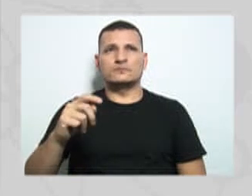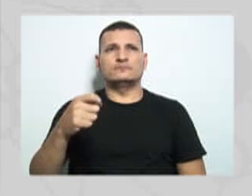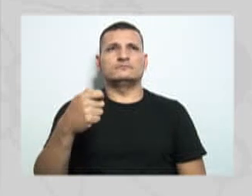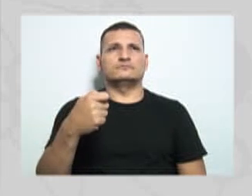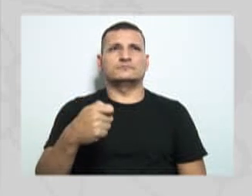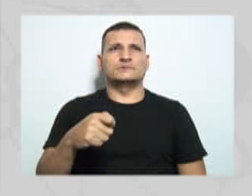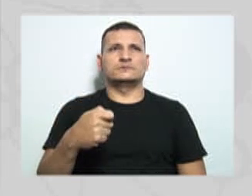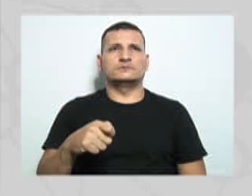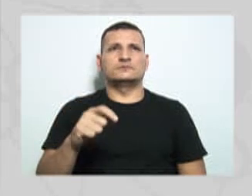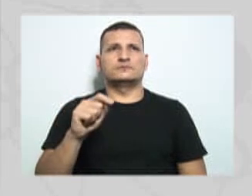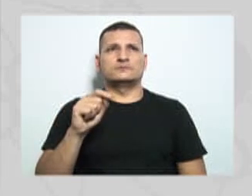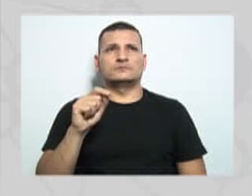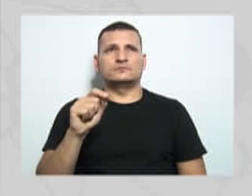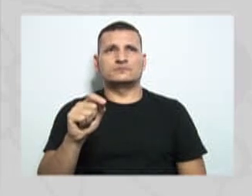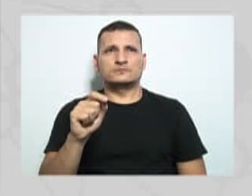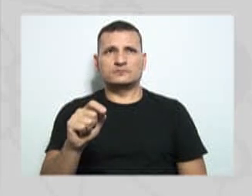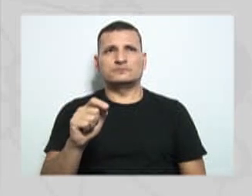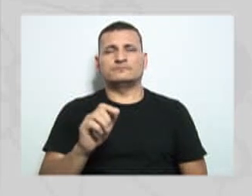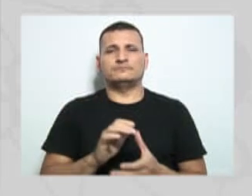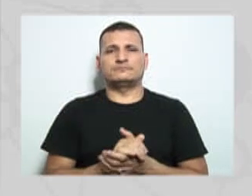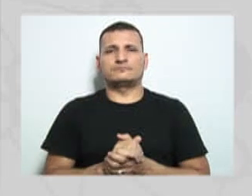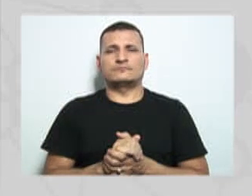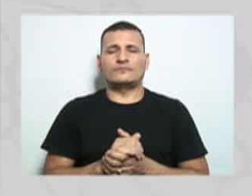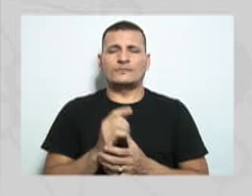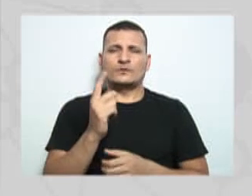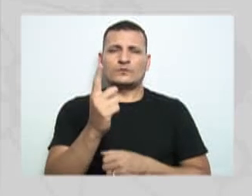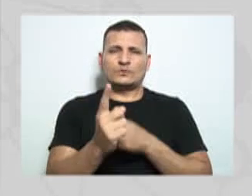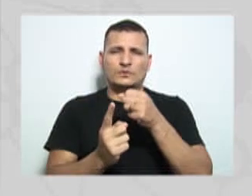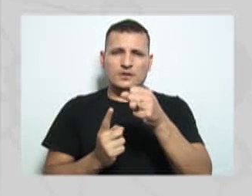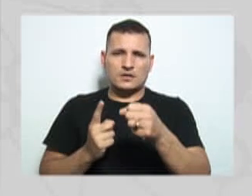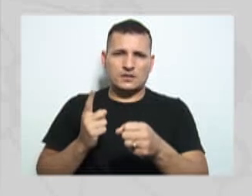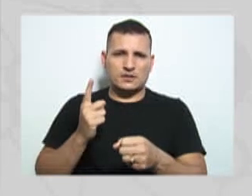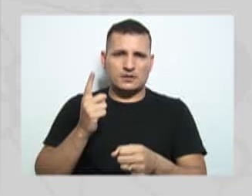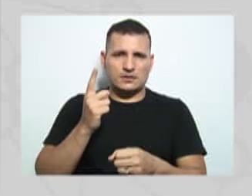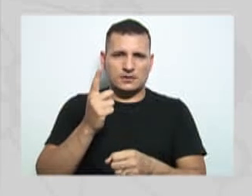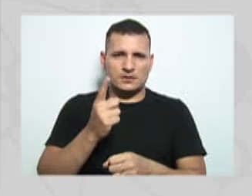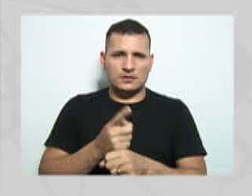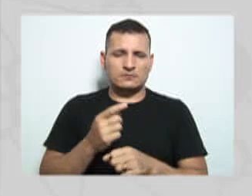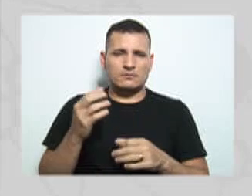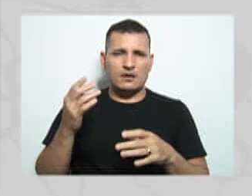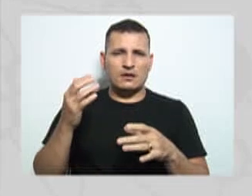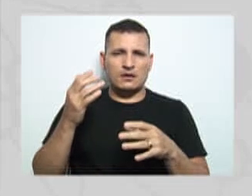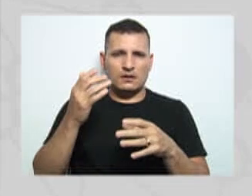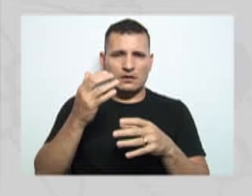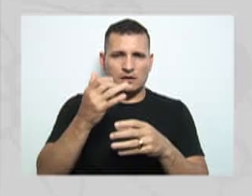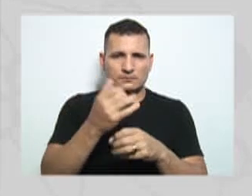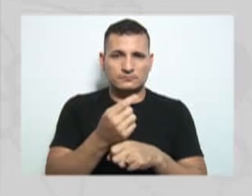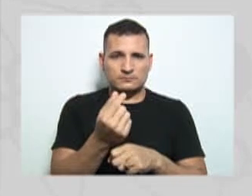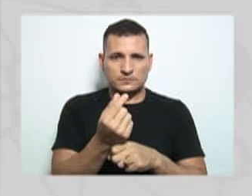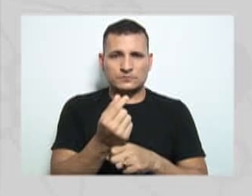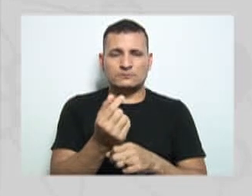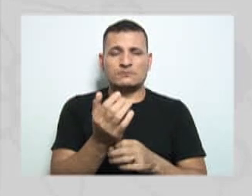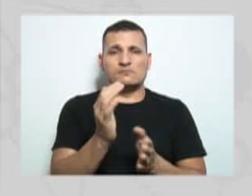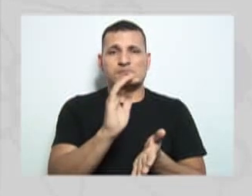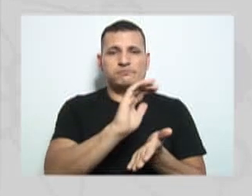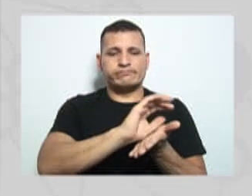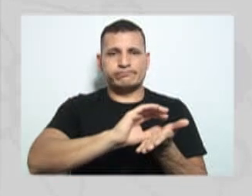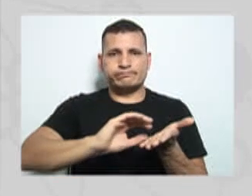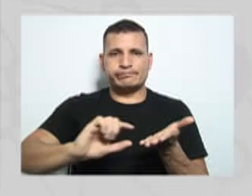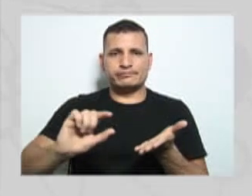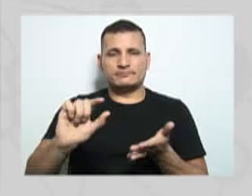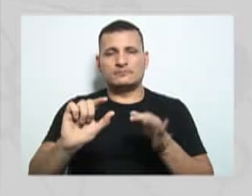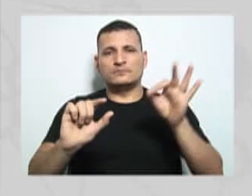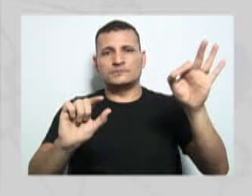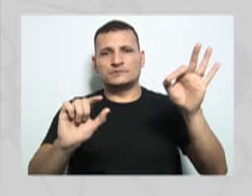certo? Após o encerramento de seu exercício social, a contribuição cooperativista em favor